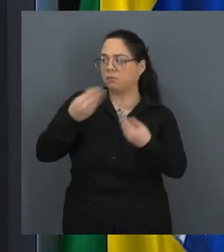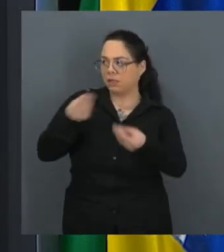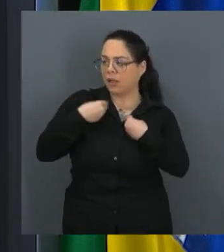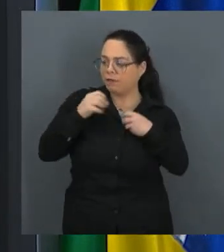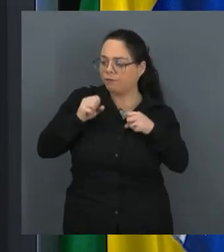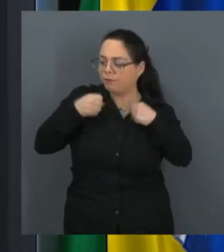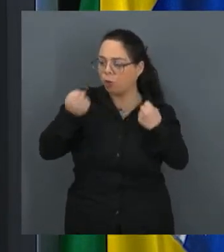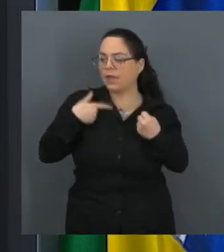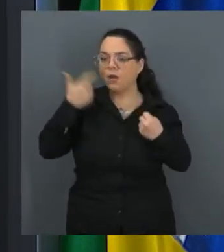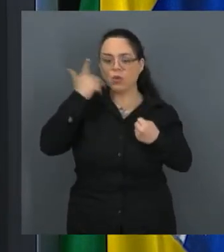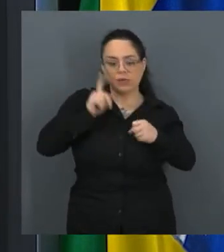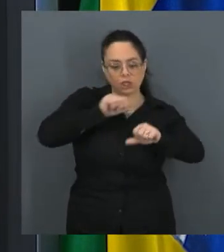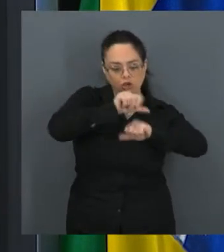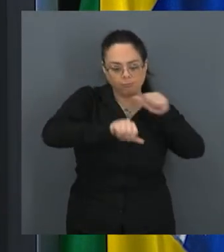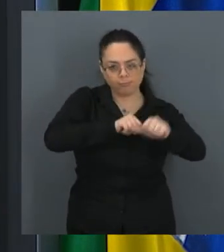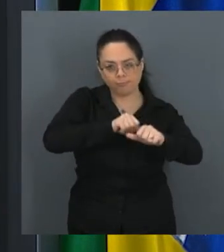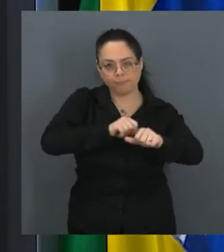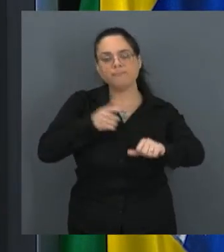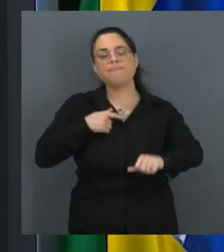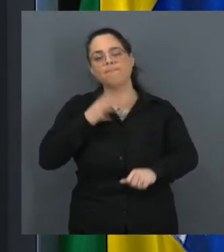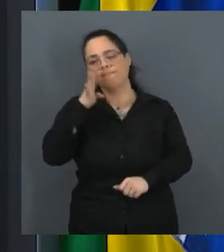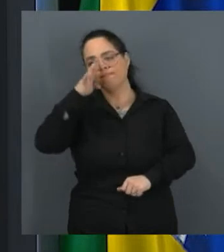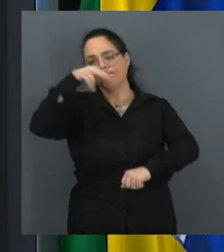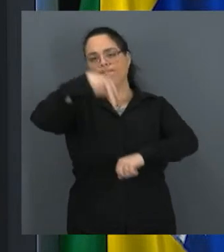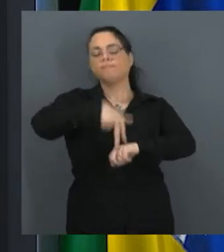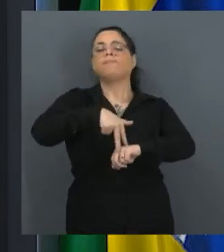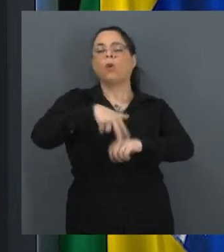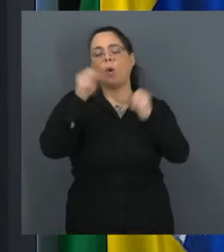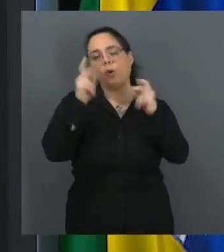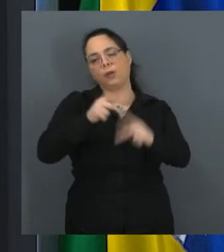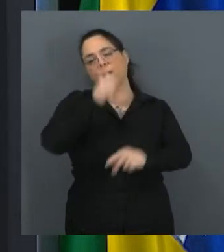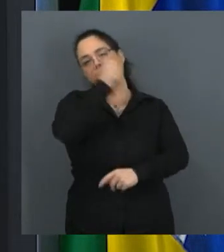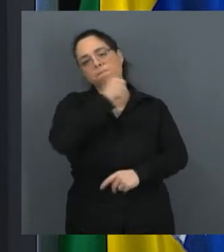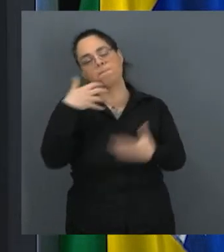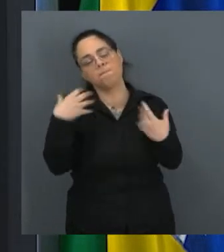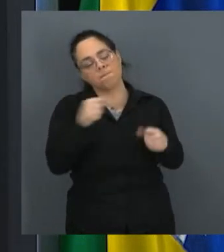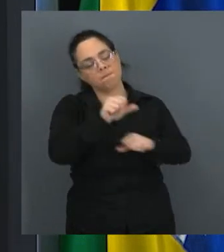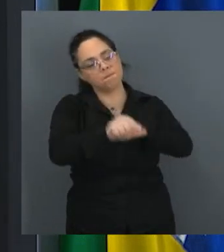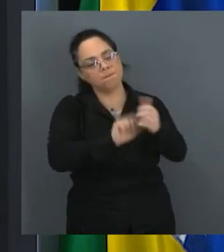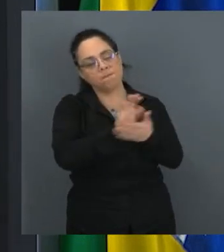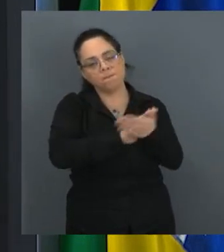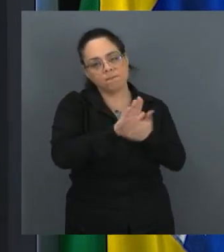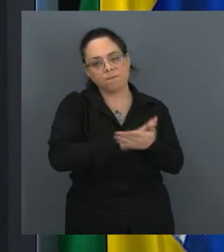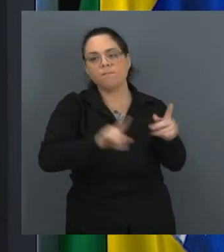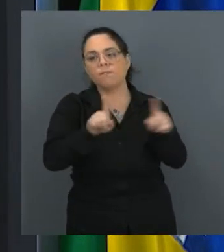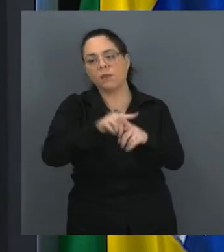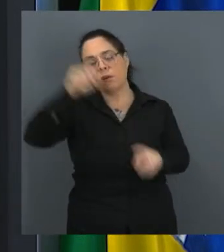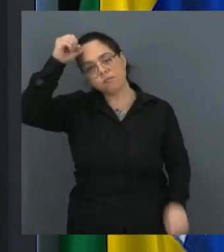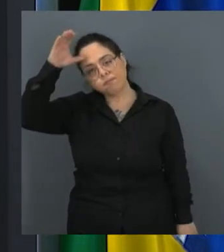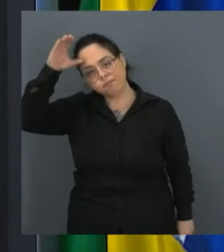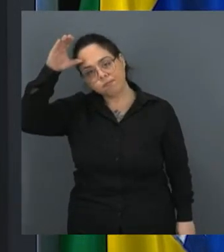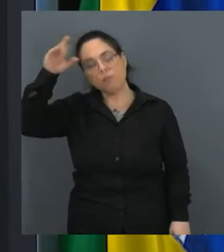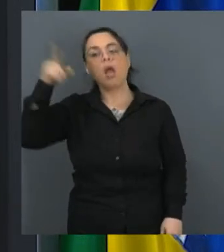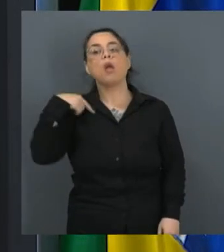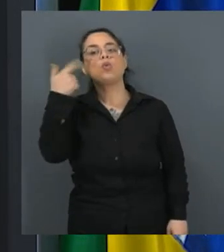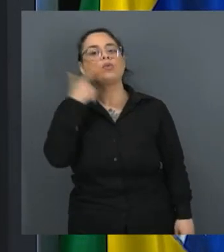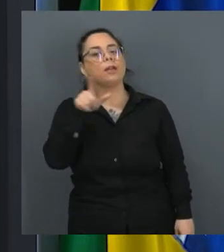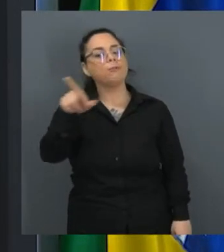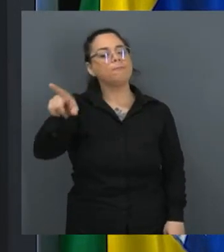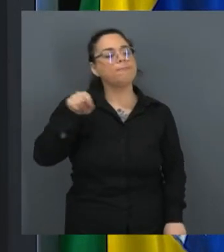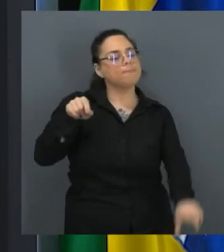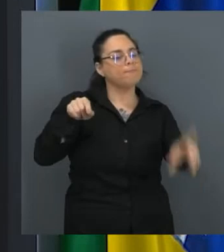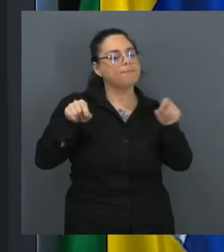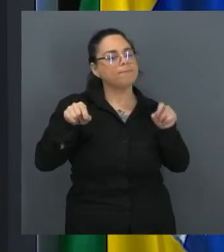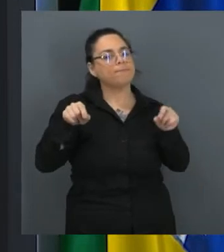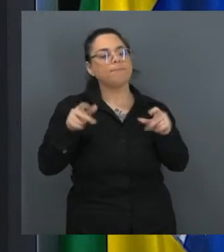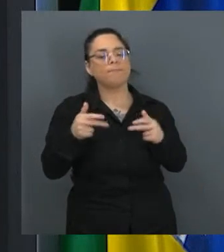mudado, resignação para aceitar o que não pode ser mudado e sabedoria para distinguir